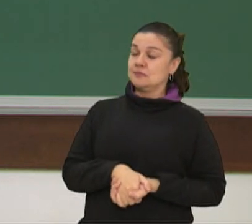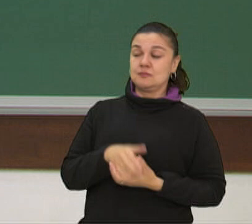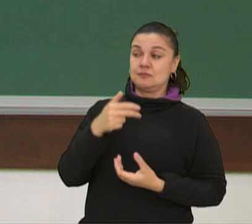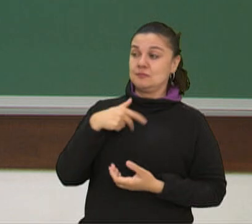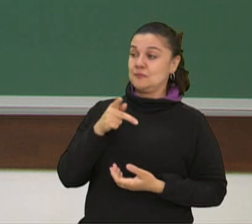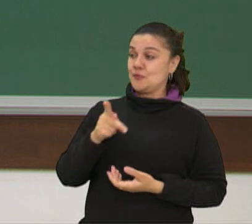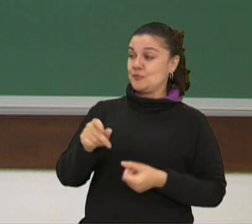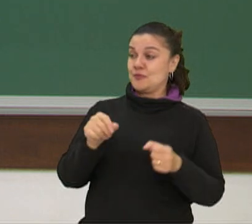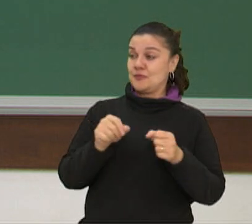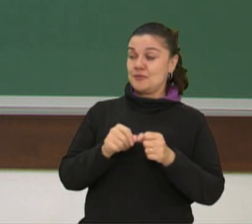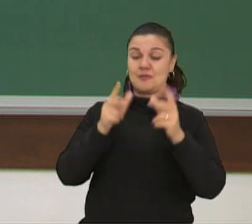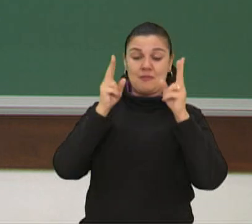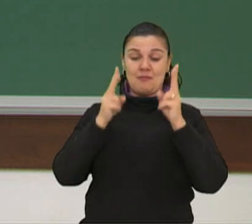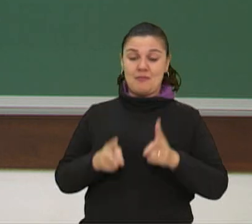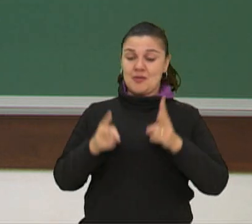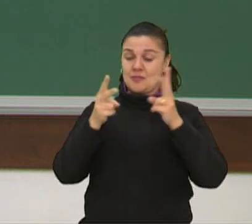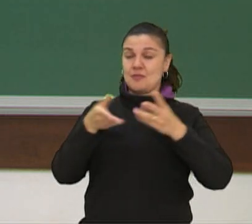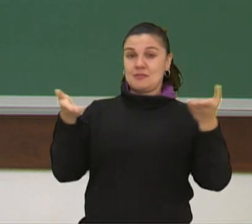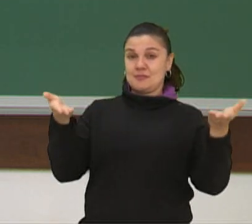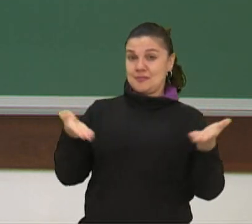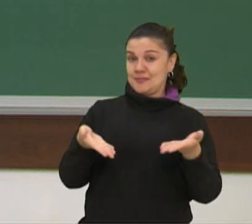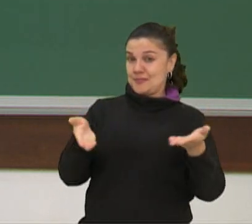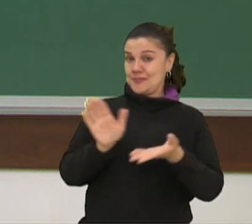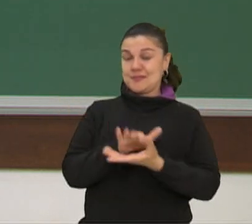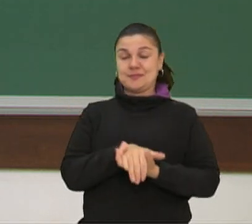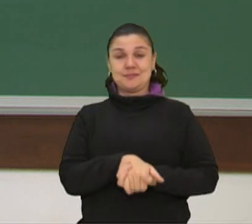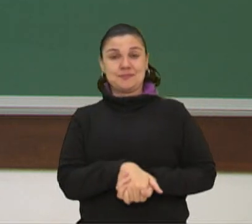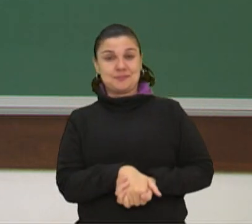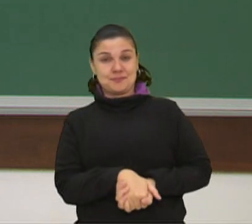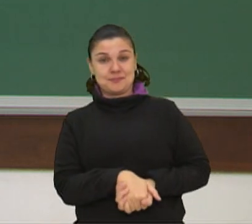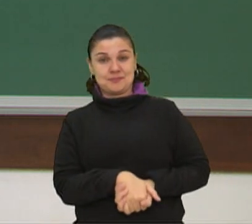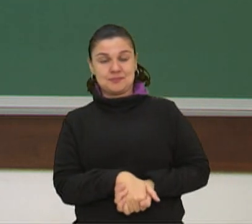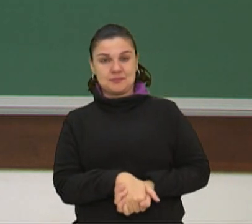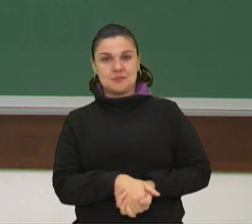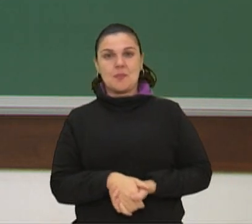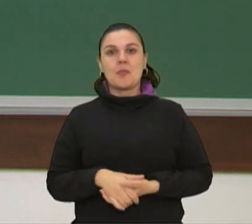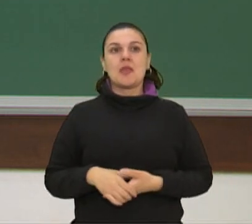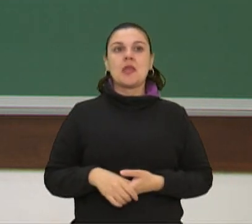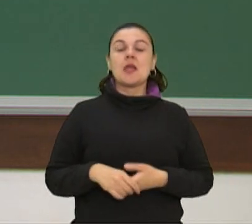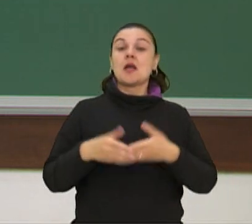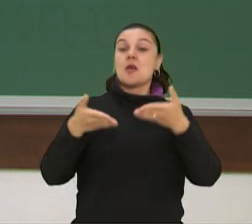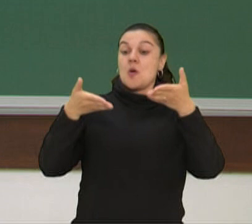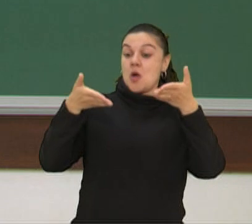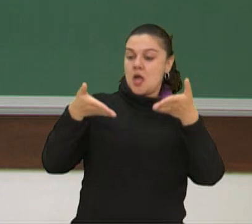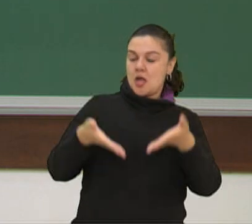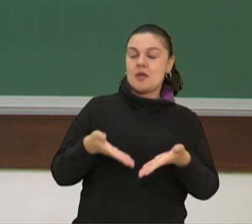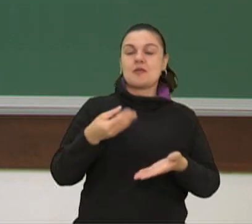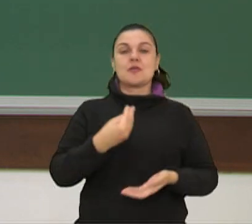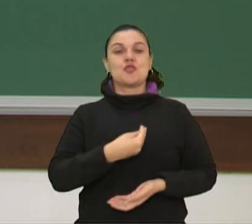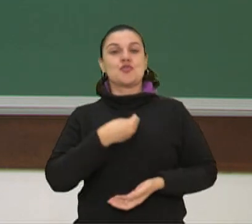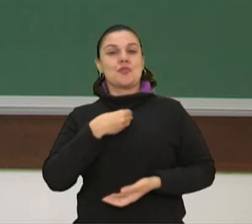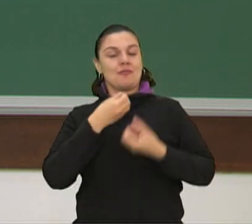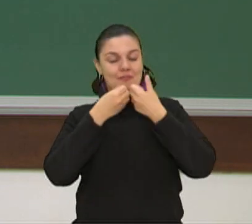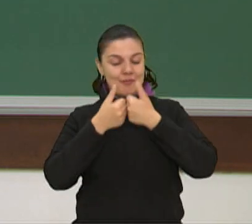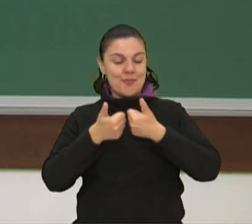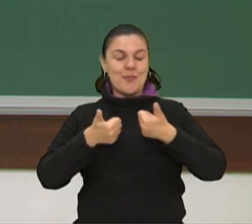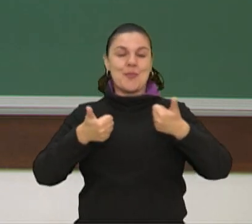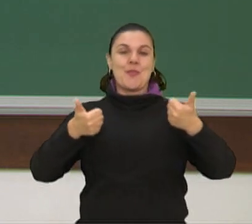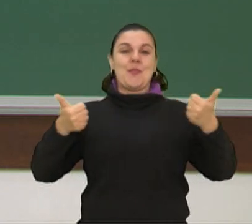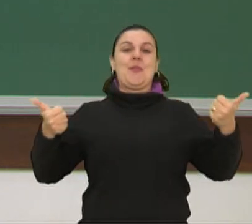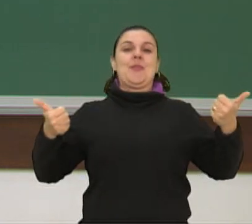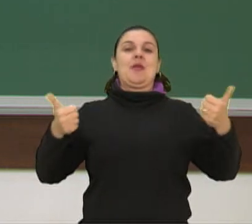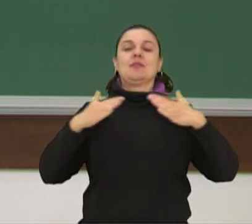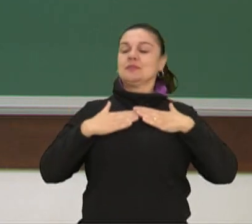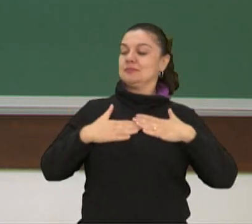outro trecho: Marco Aurélio, se descobrisse que hoje fosse de fato o teu último dia de vida, o que